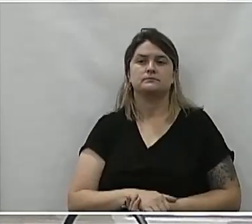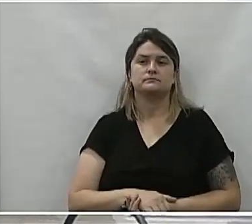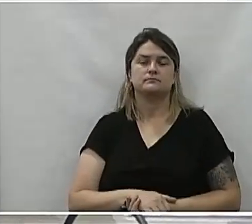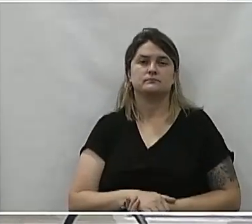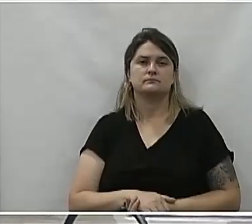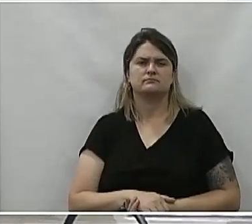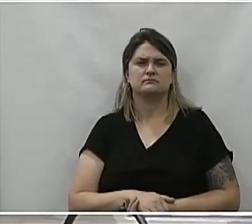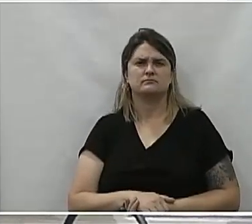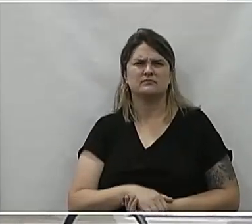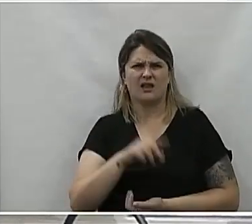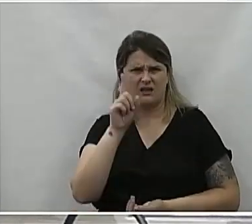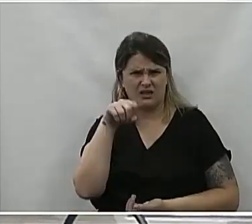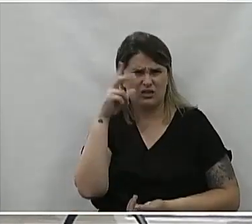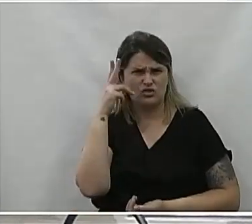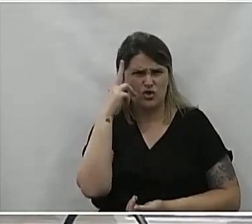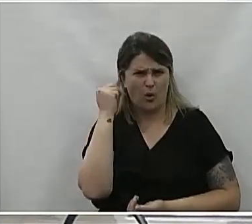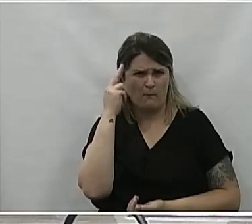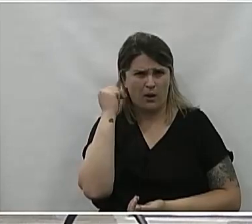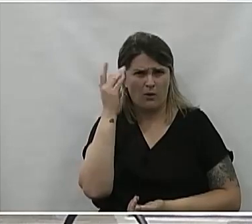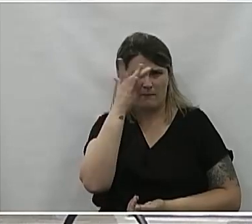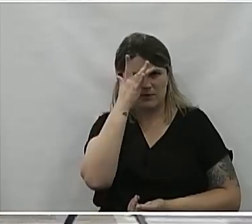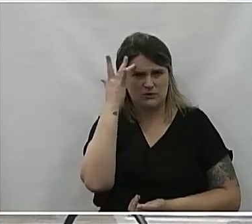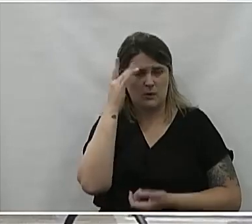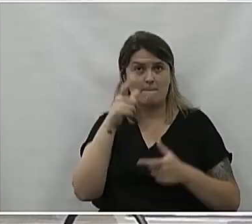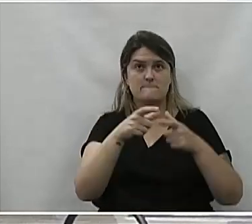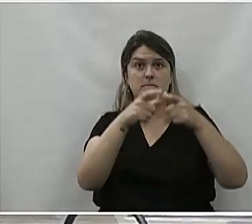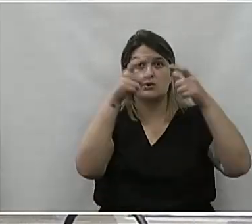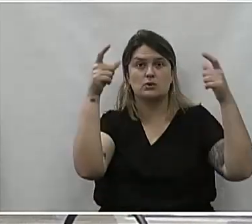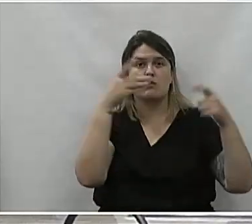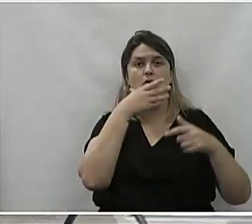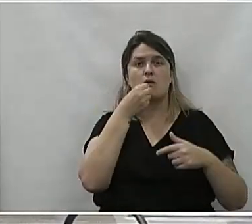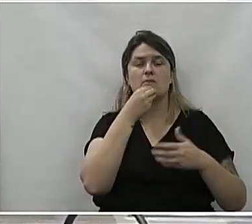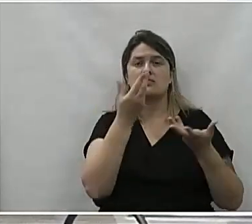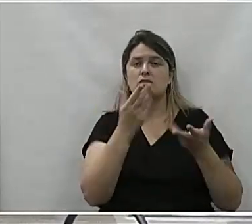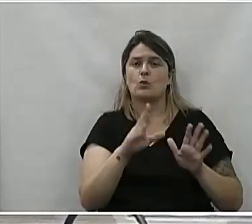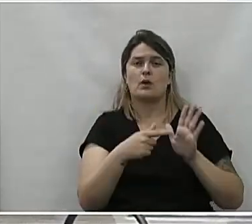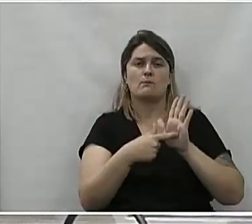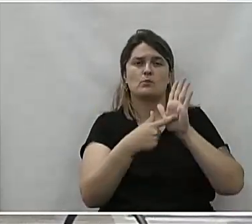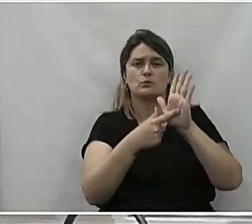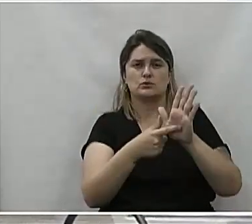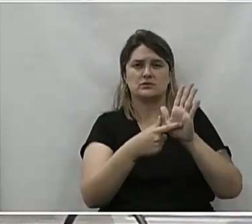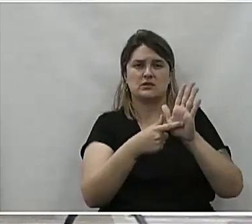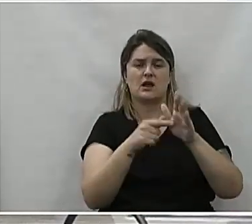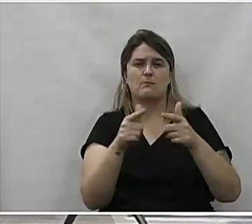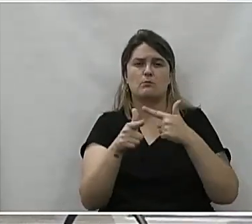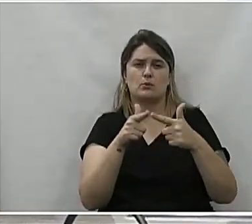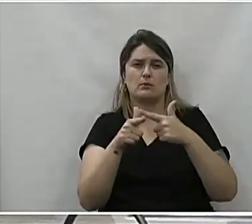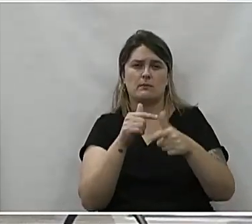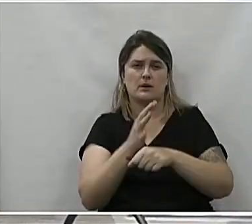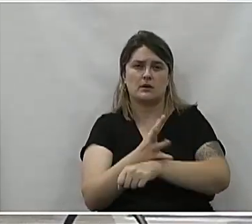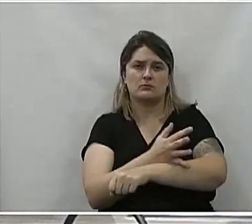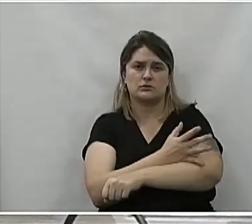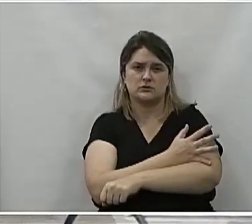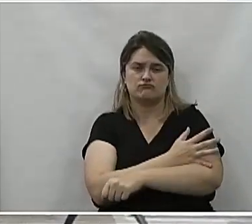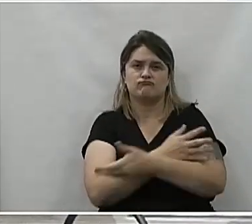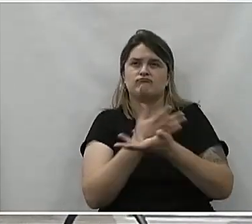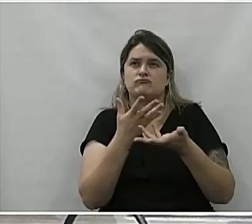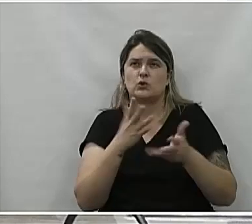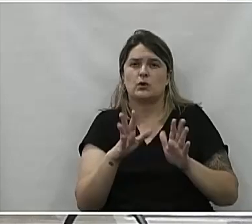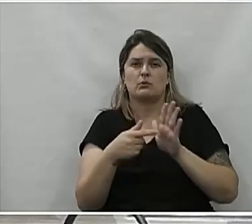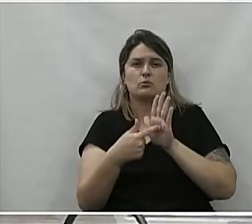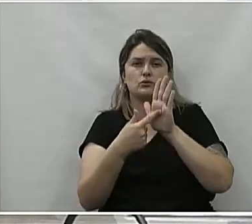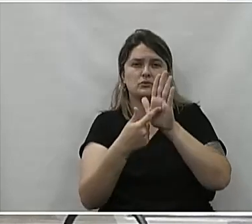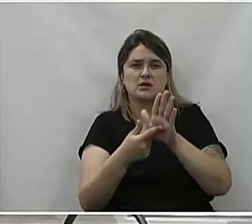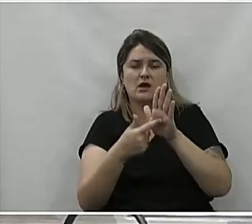É normal Do ser humano Ainda mais Homens Não querer demonstrar Sua fragilidade Não querer